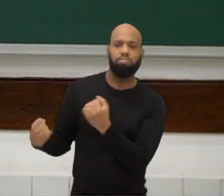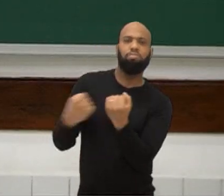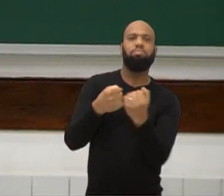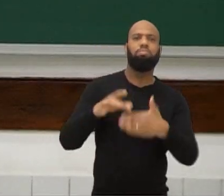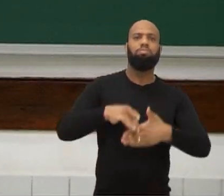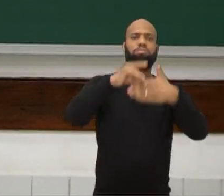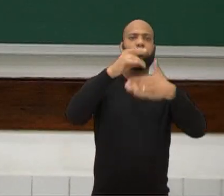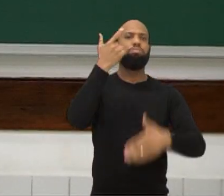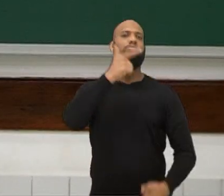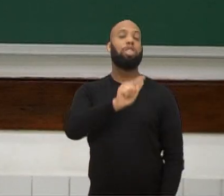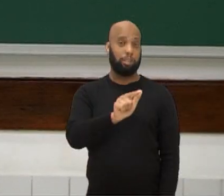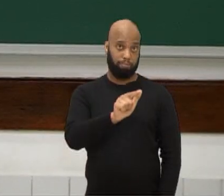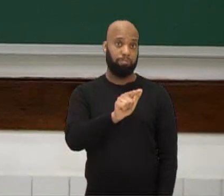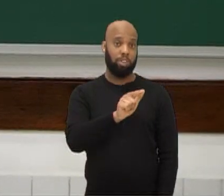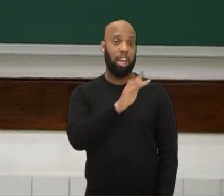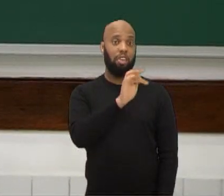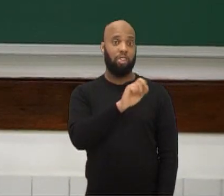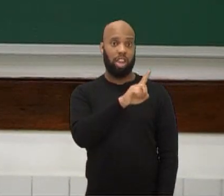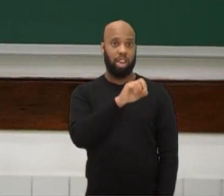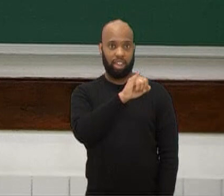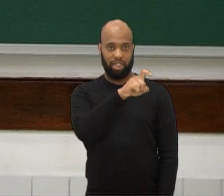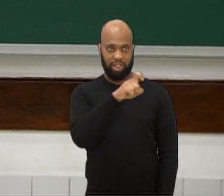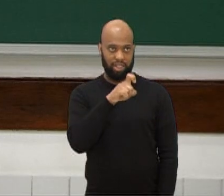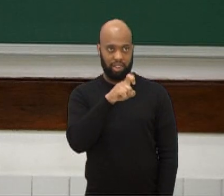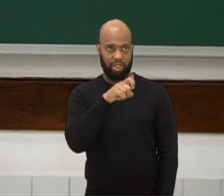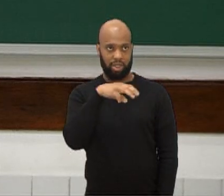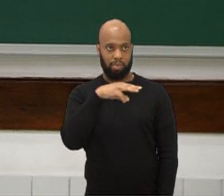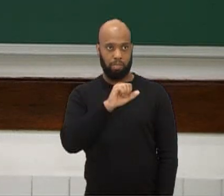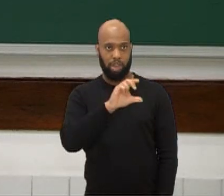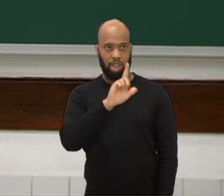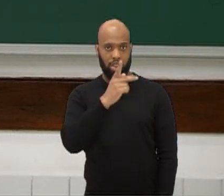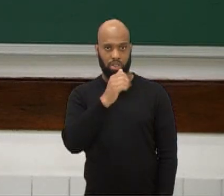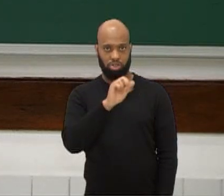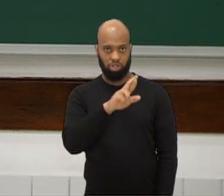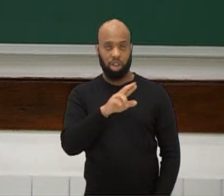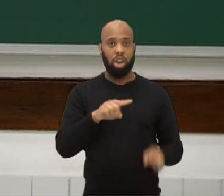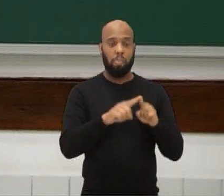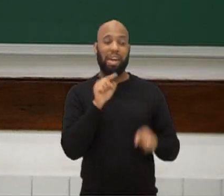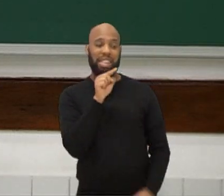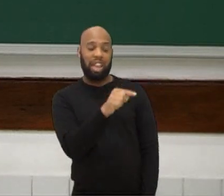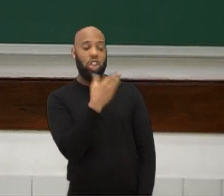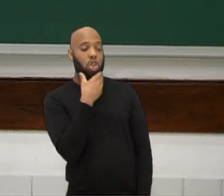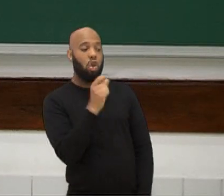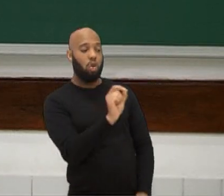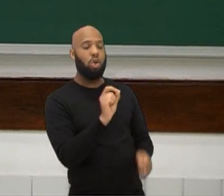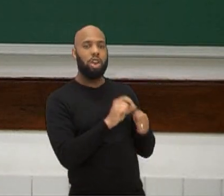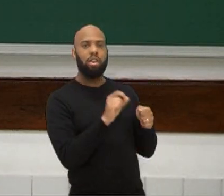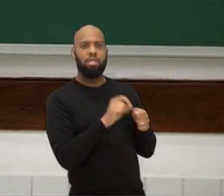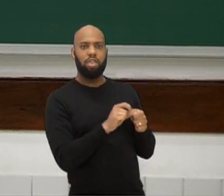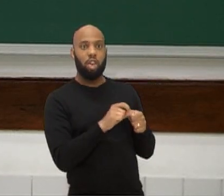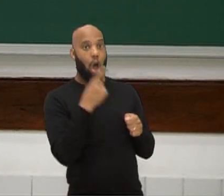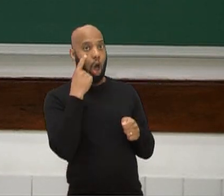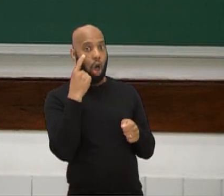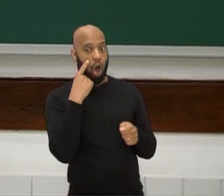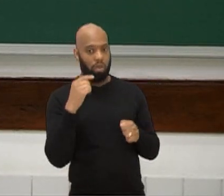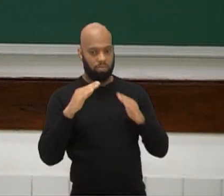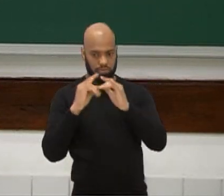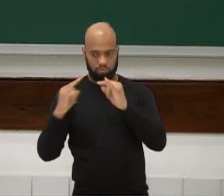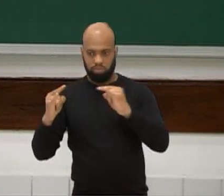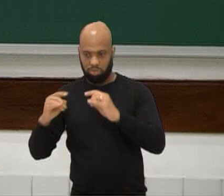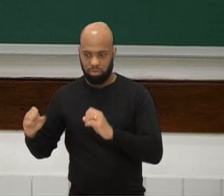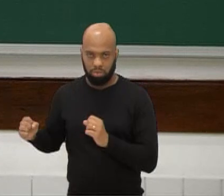seu presidente, Félix Maucher. Porém, o que o presidente da província, colocado pelos cabanos,